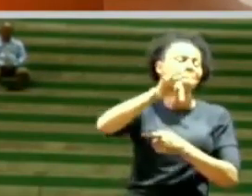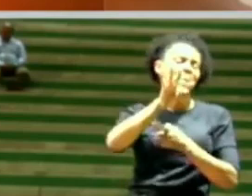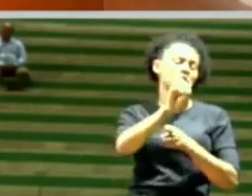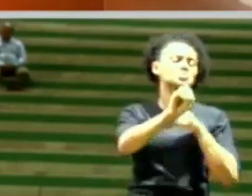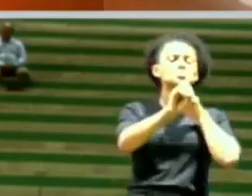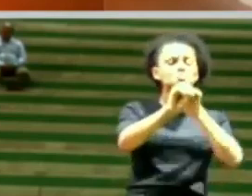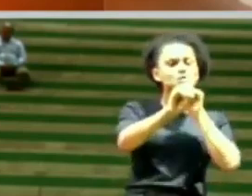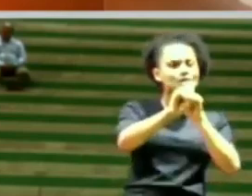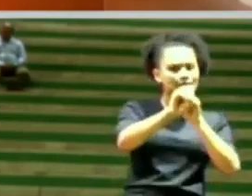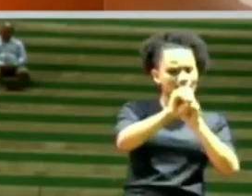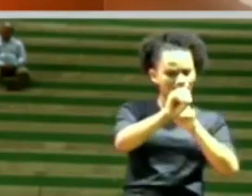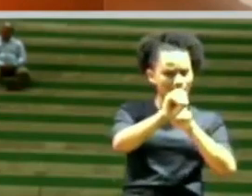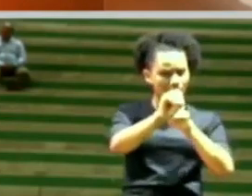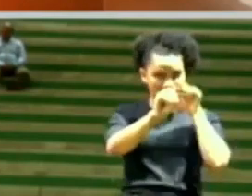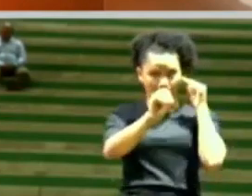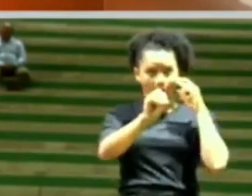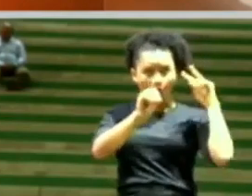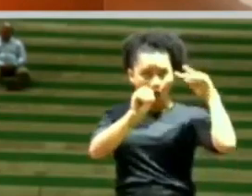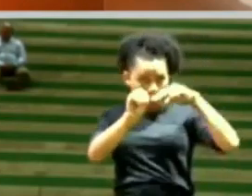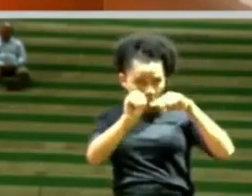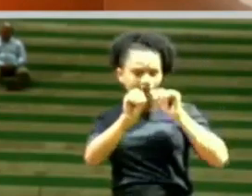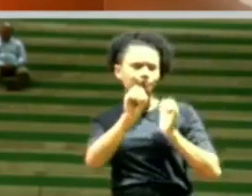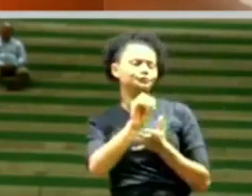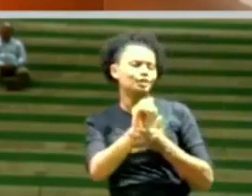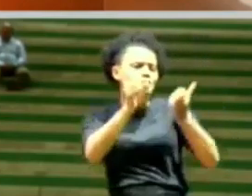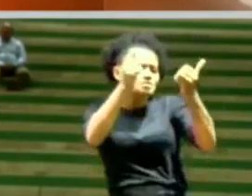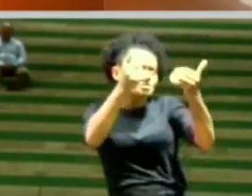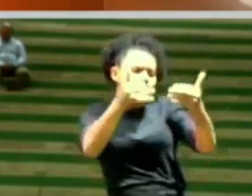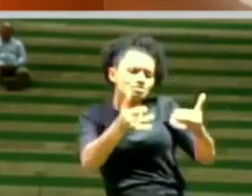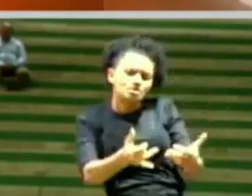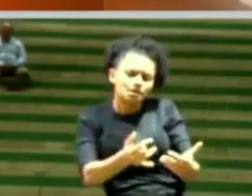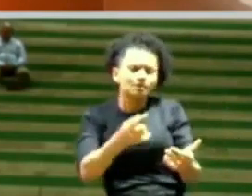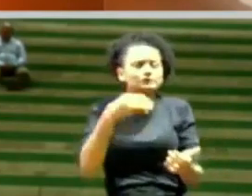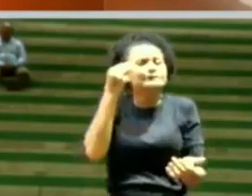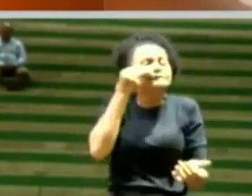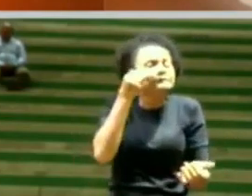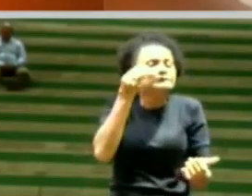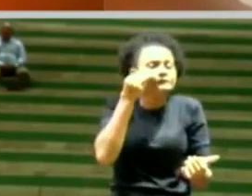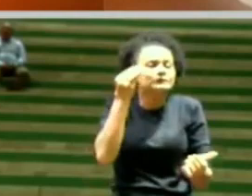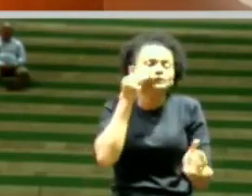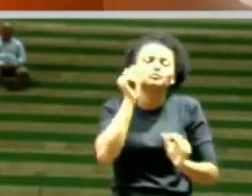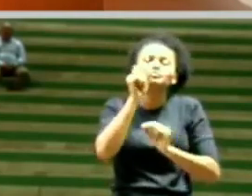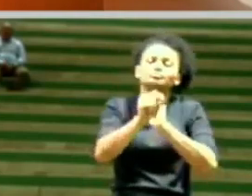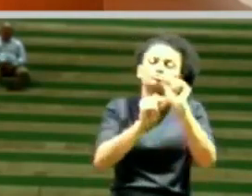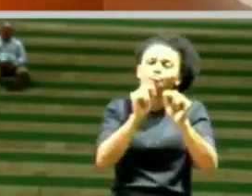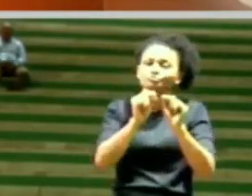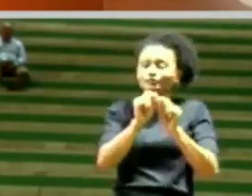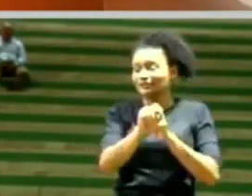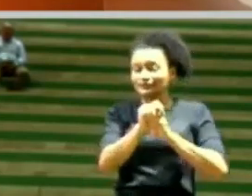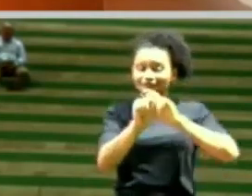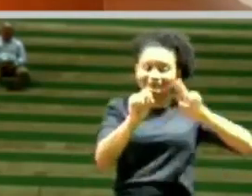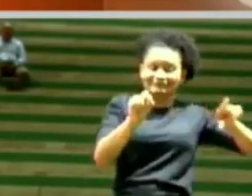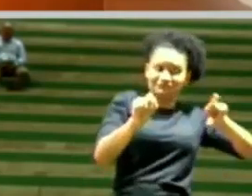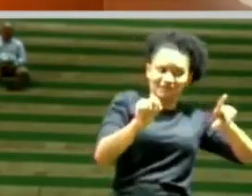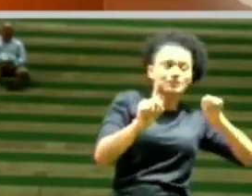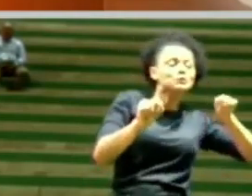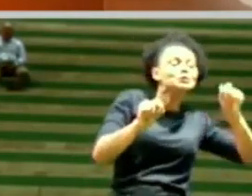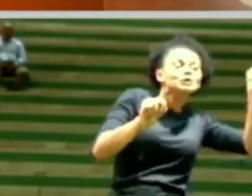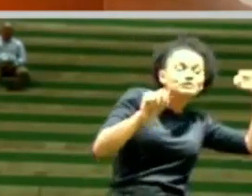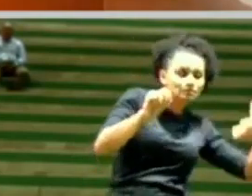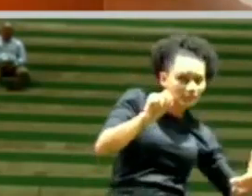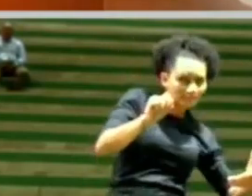rapidamente, para você que está atento aqui, deixa eu lhes dizer, ou pelo menos tentar dizer, o que não é